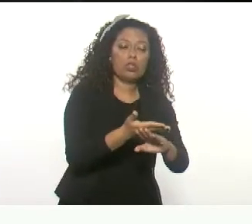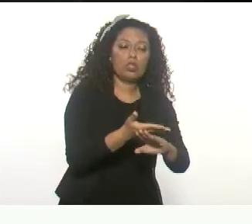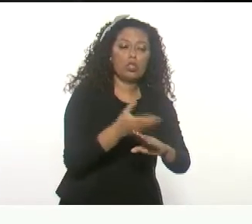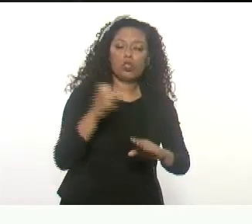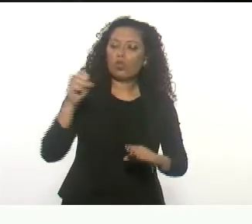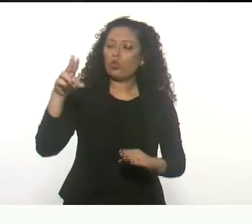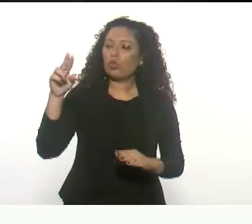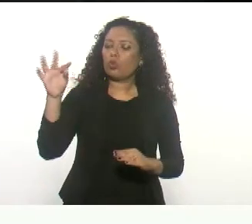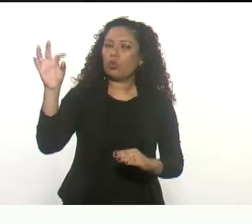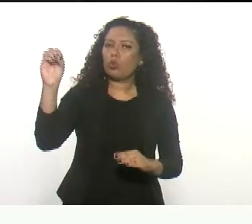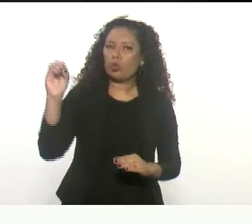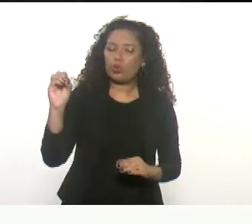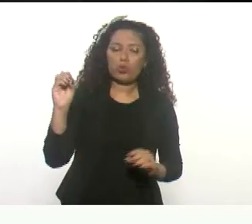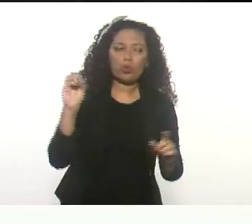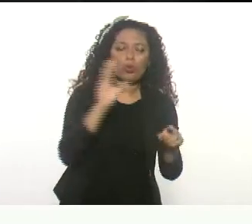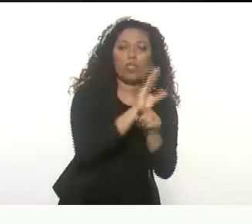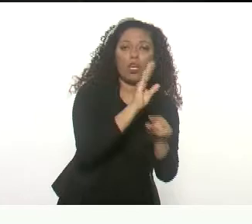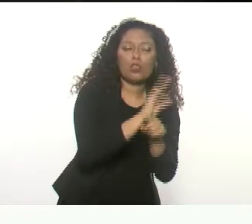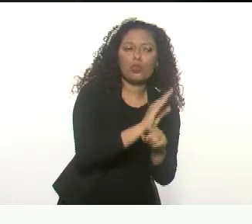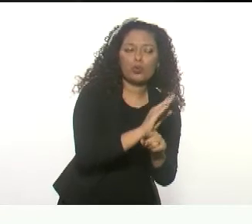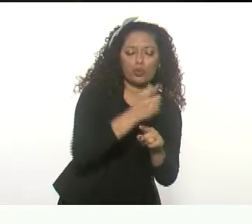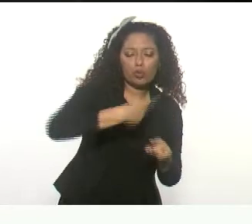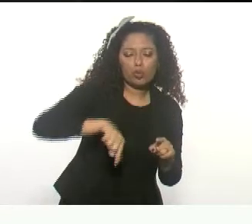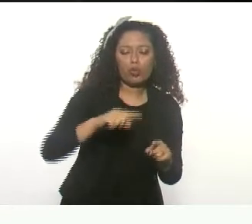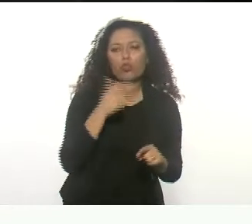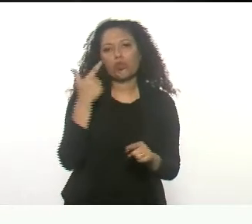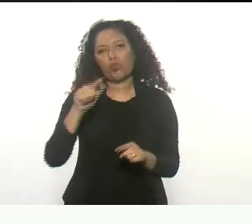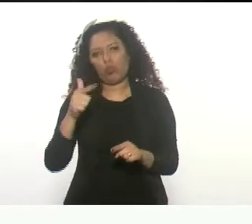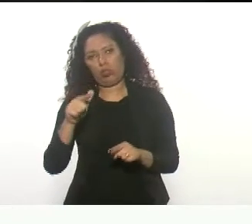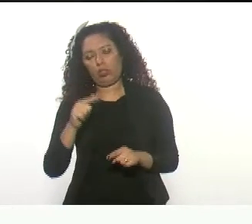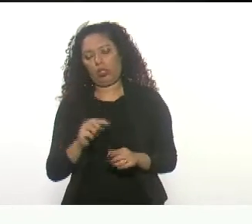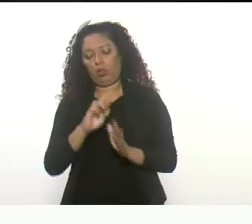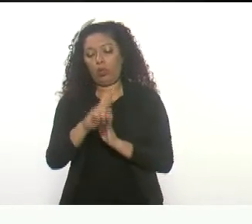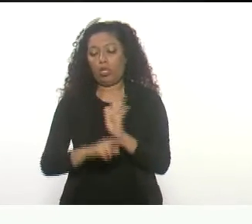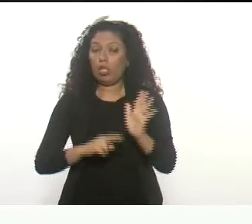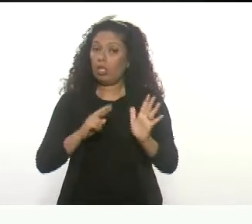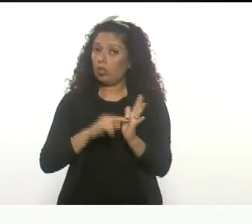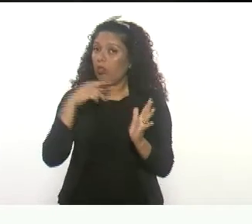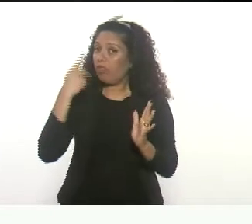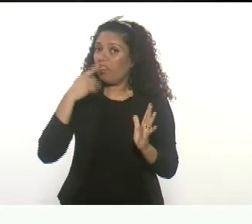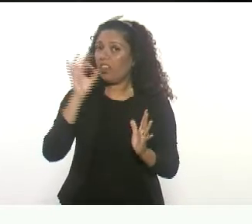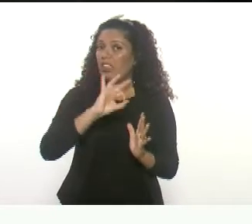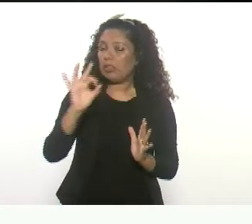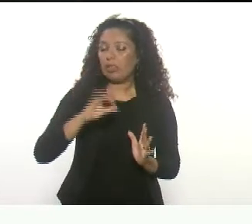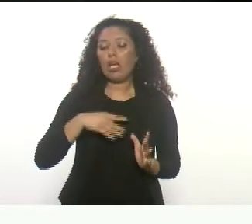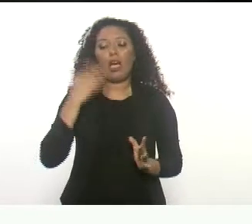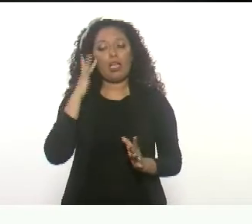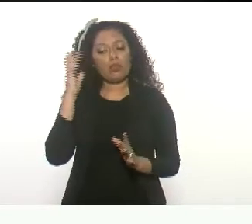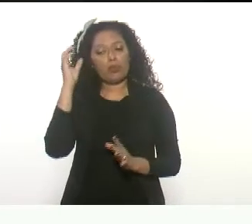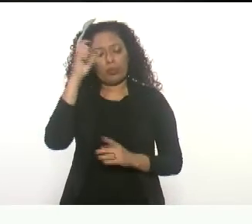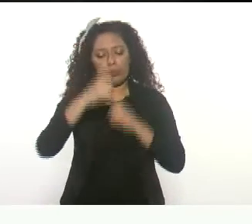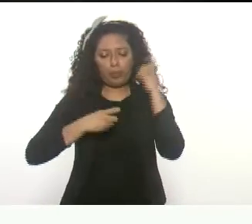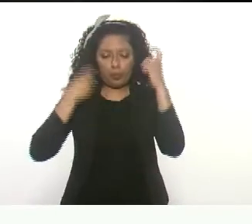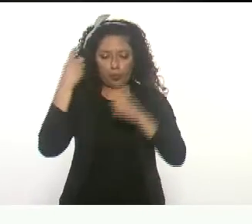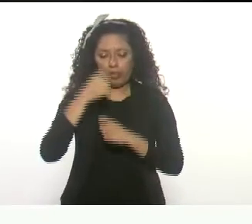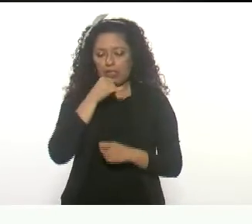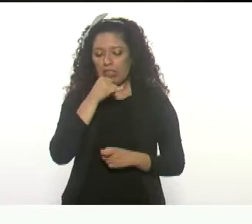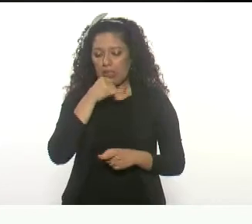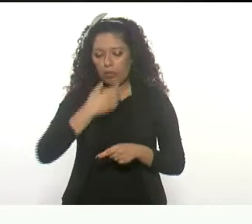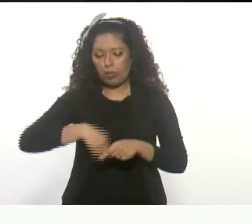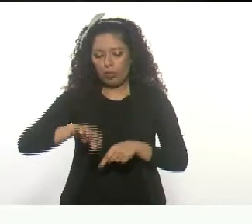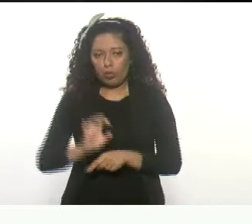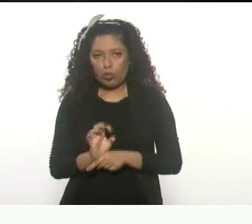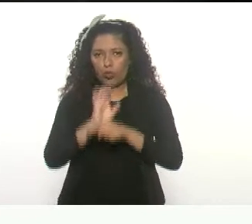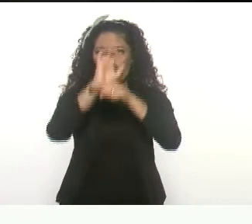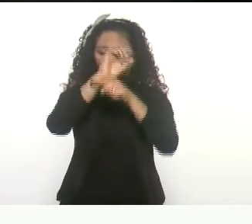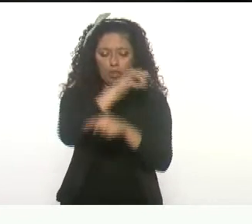citação do relatório, tá? E isso, assim, eu acho bem preocupante. Num Estado que tem a crise fiscal